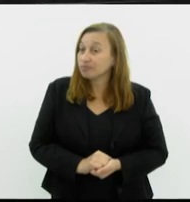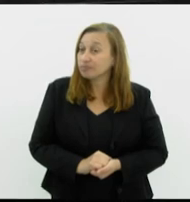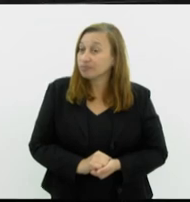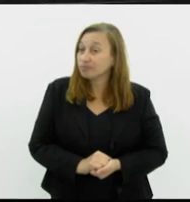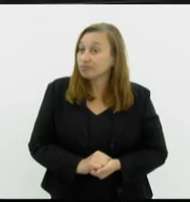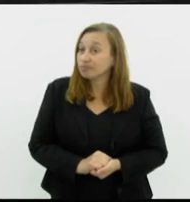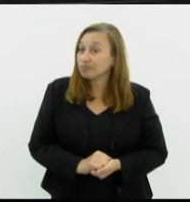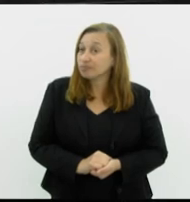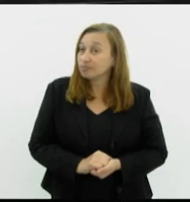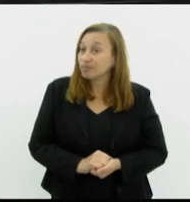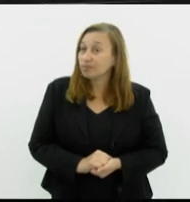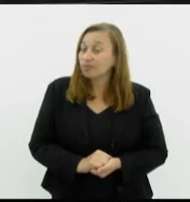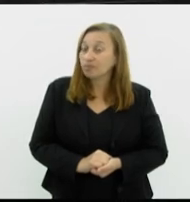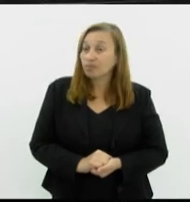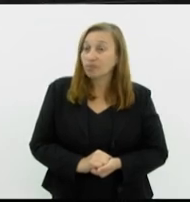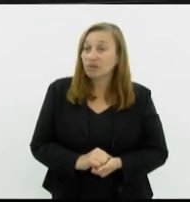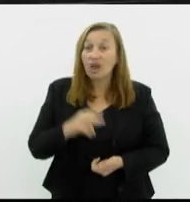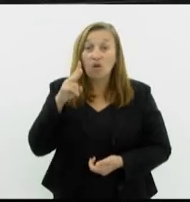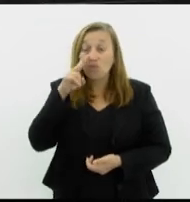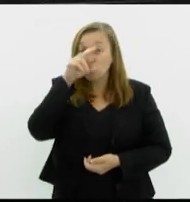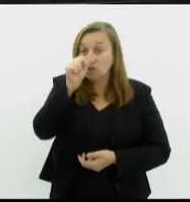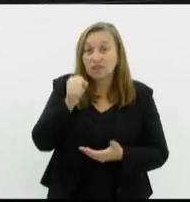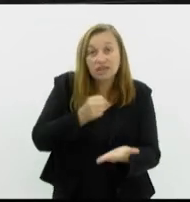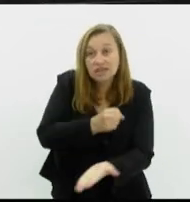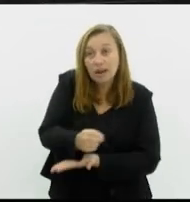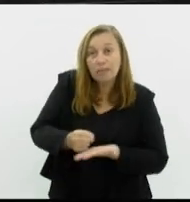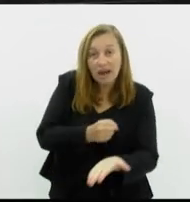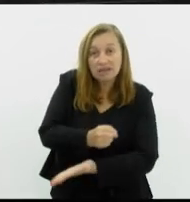para fortalecer as bases